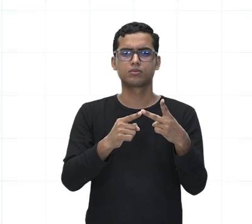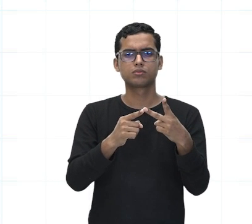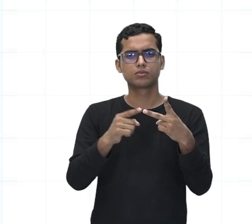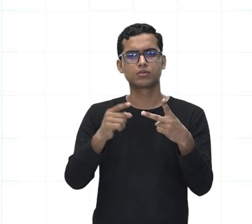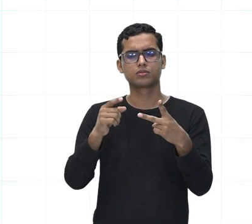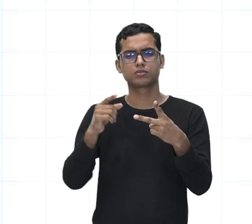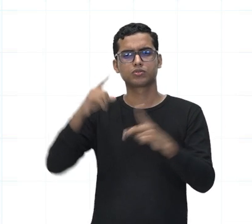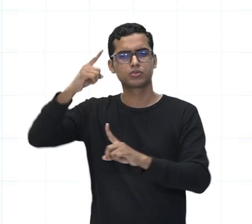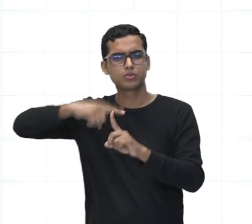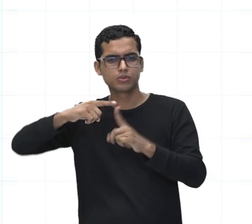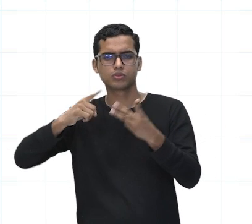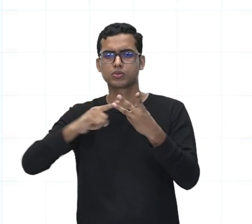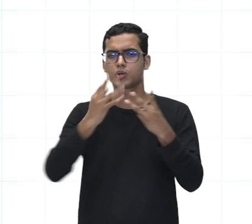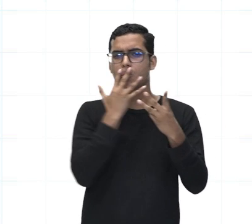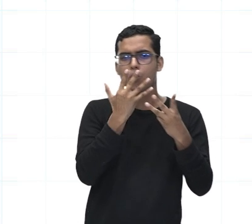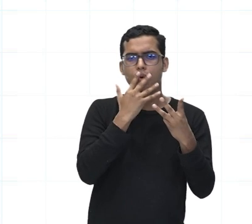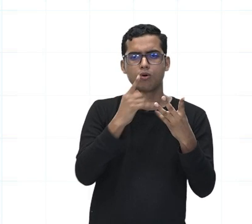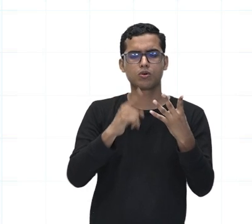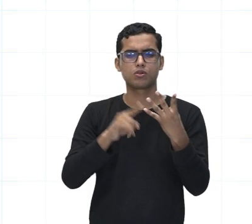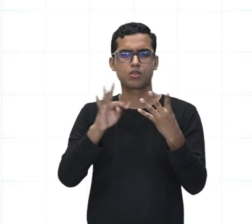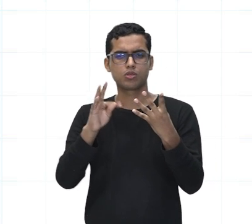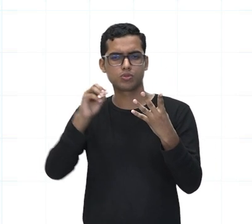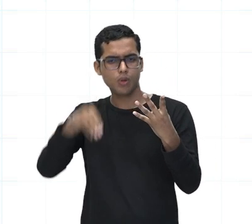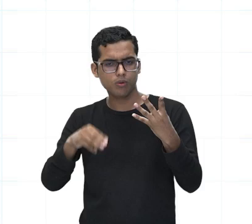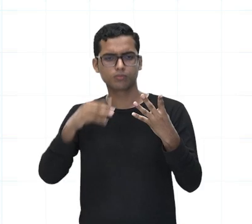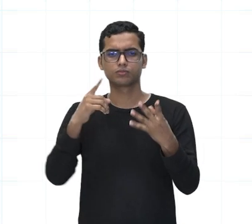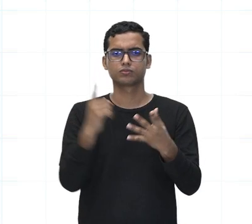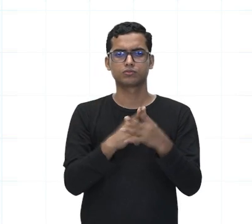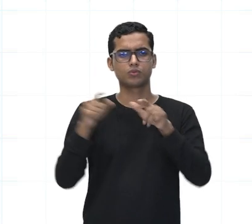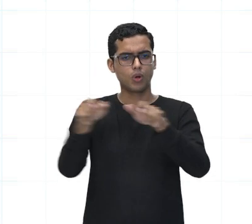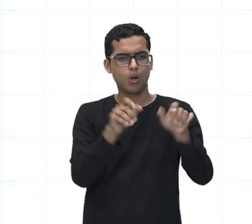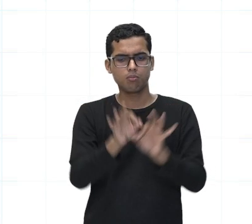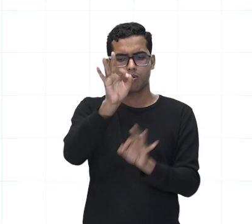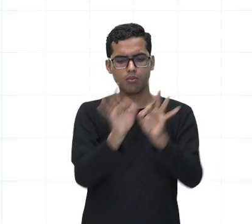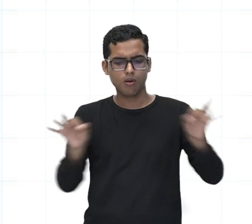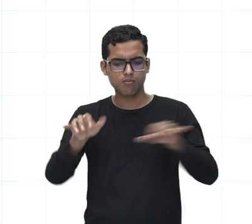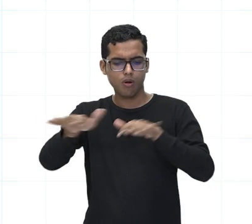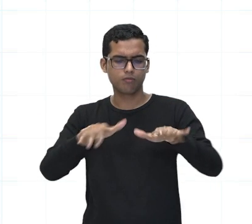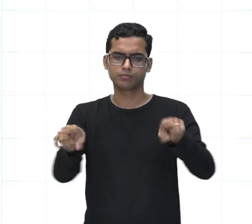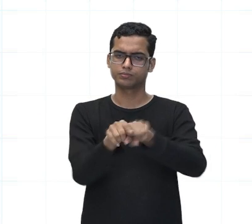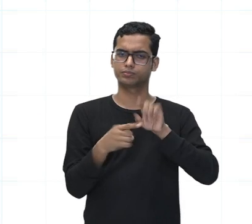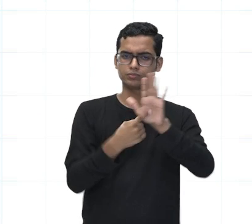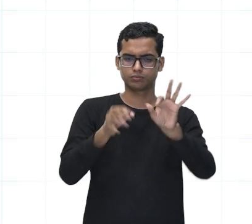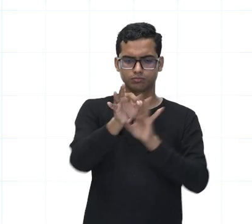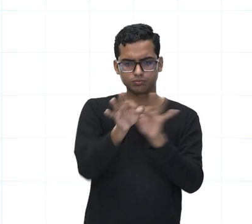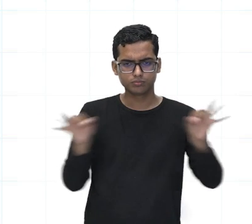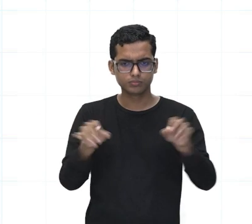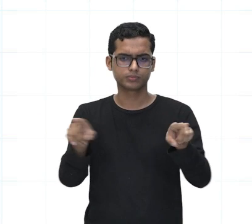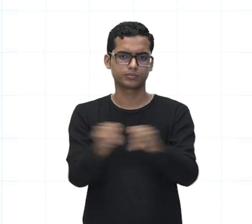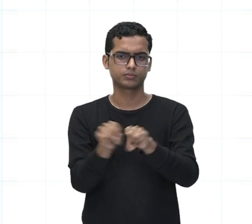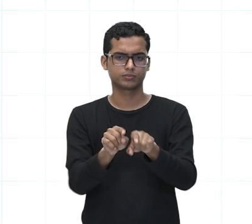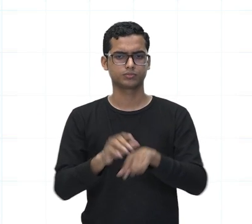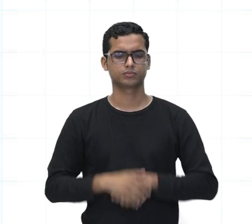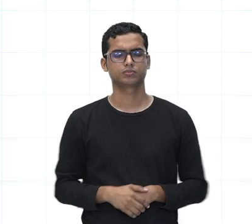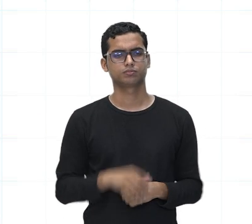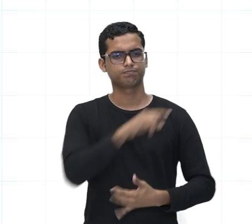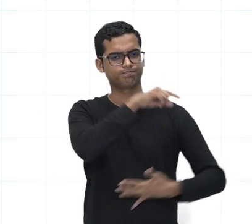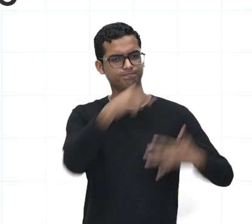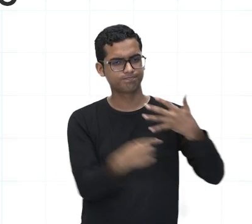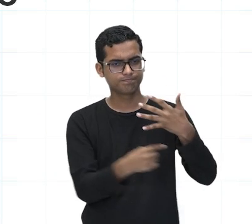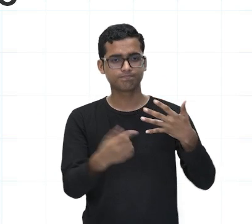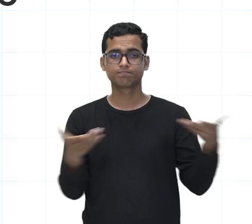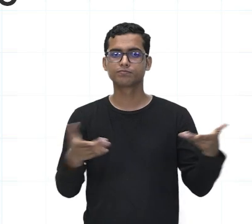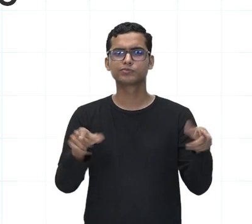ponto, a linha, a forma, cor, tom, escala, espaço e movimento. Agora, vamos conceituar a